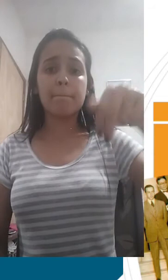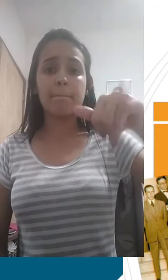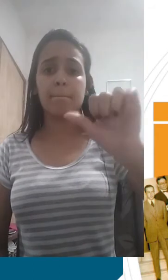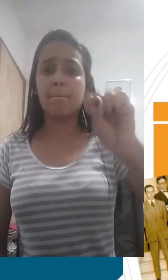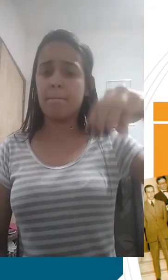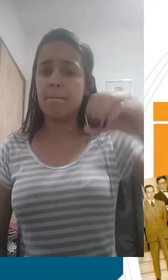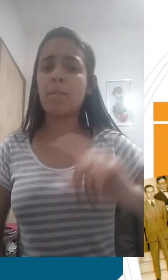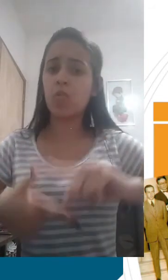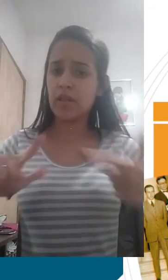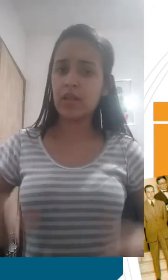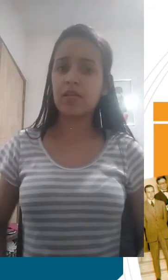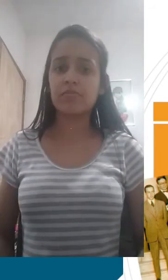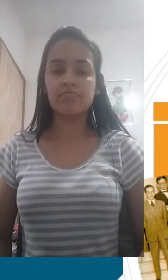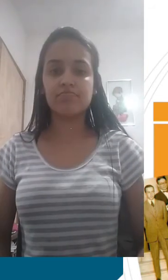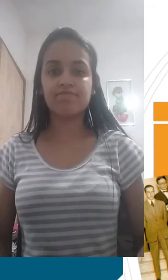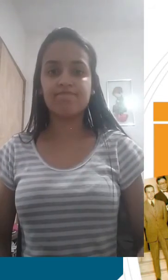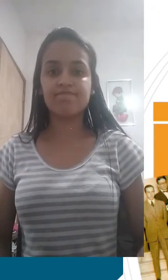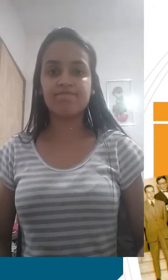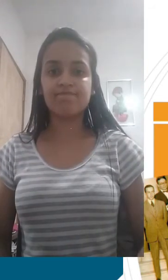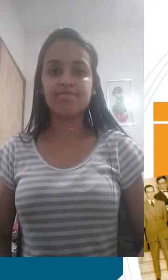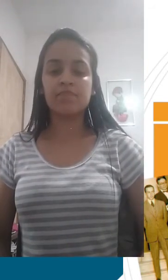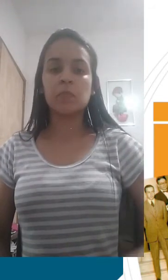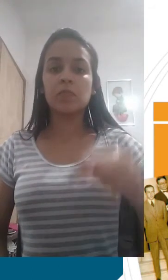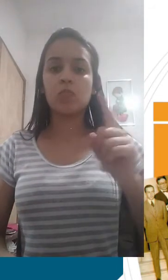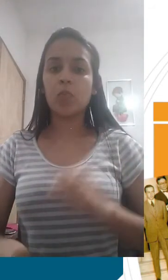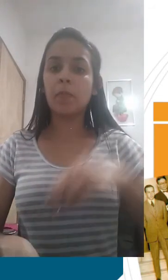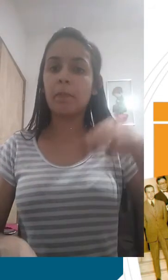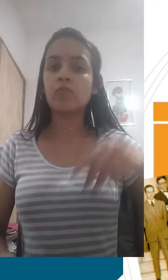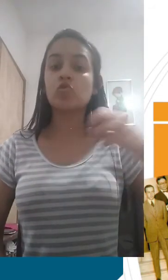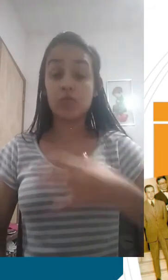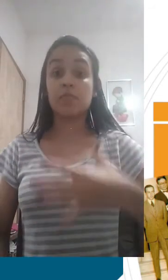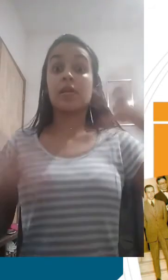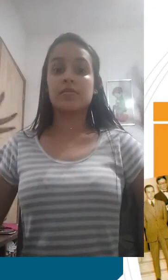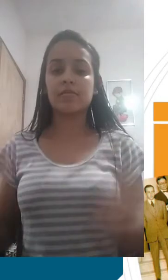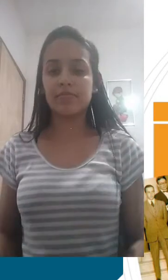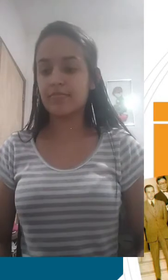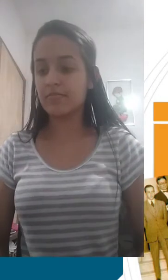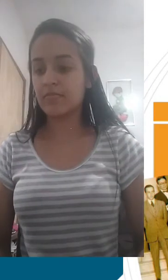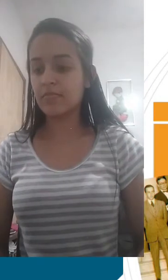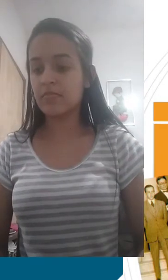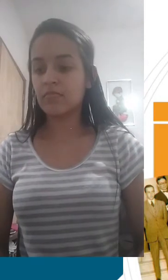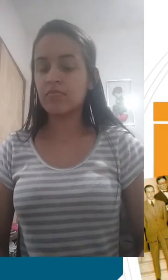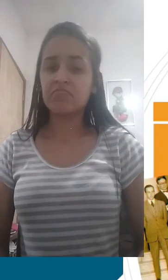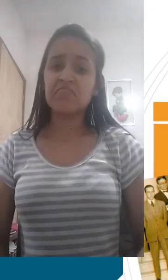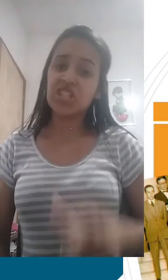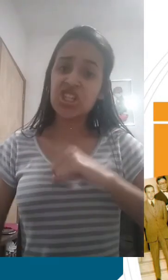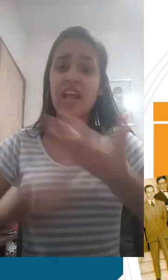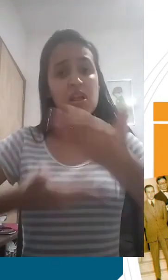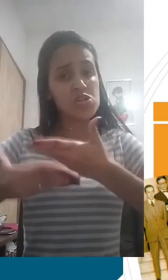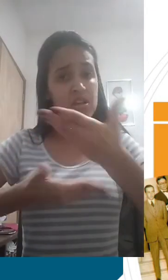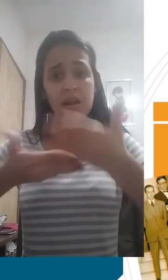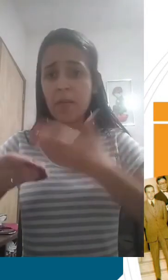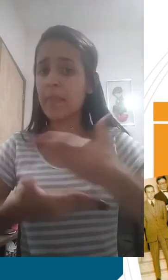elemento surpresa. Relação com as vanguardas: futurismo, cubismo, expressionismo,